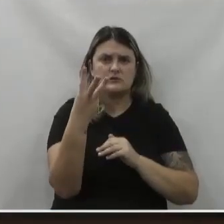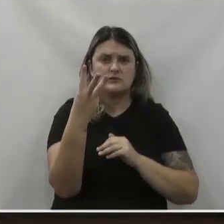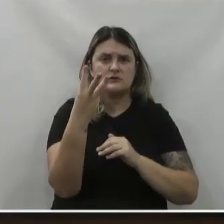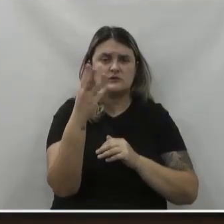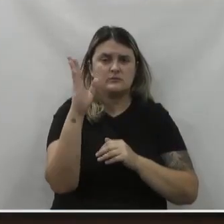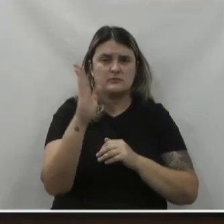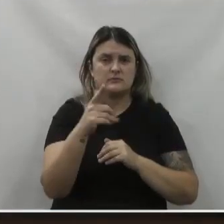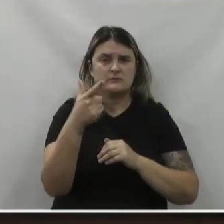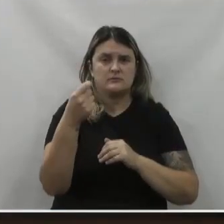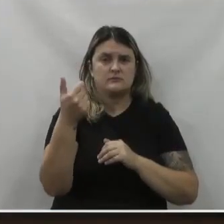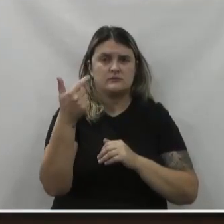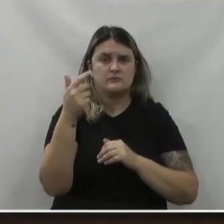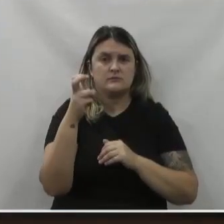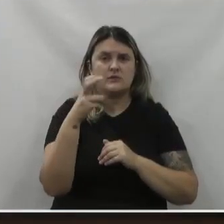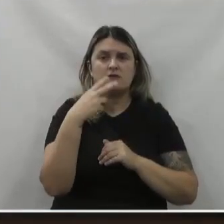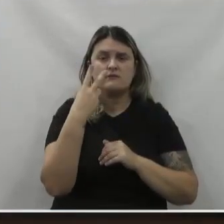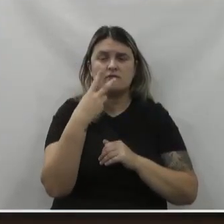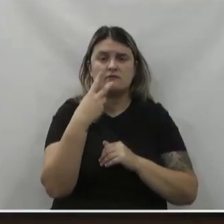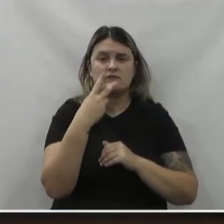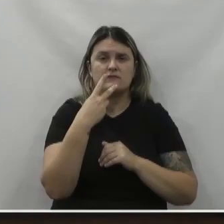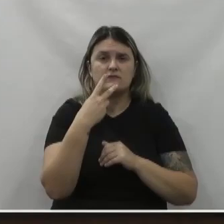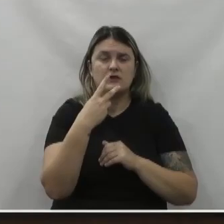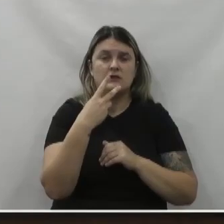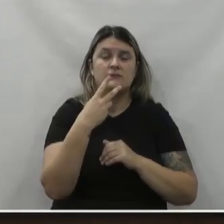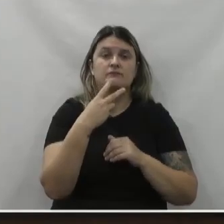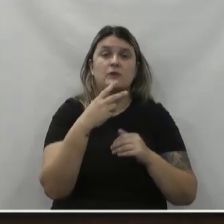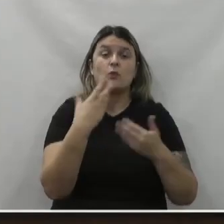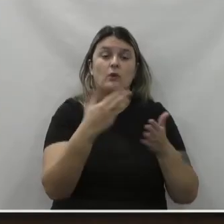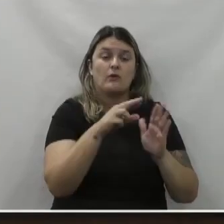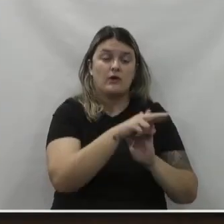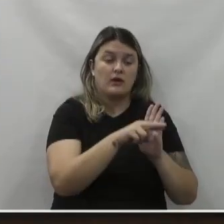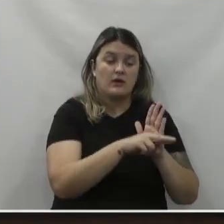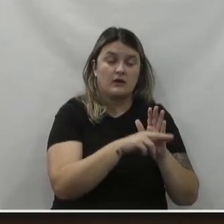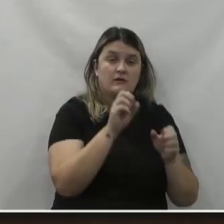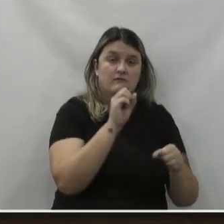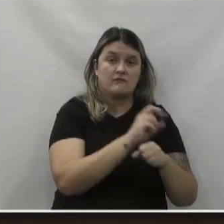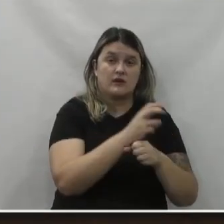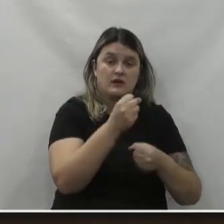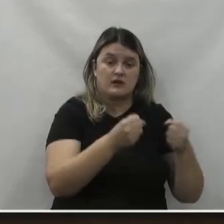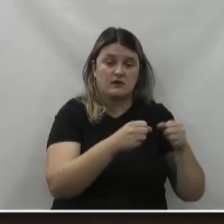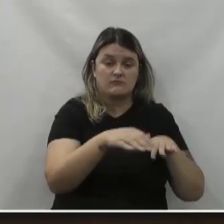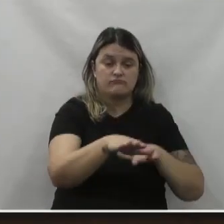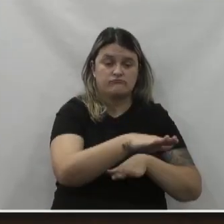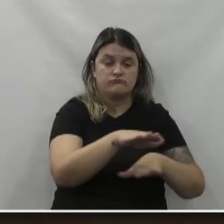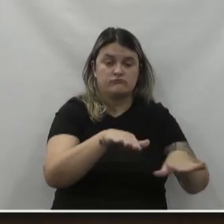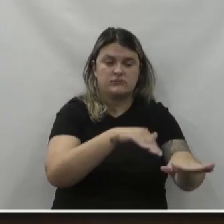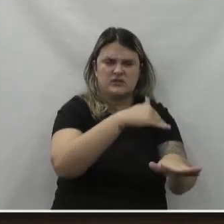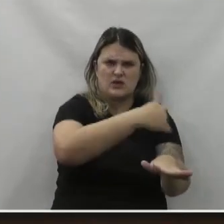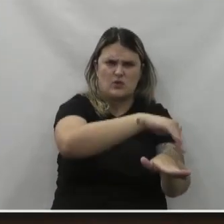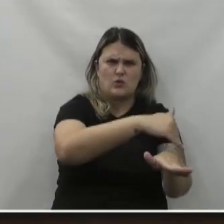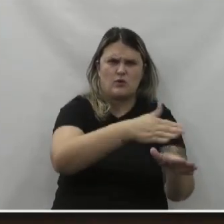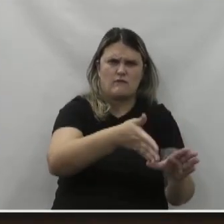4553/2015, a qual dispõe e regulamenta o estacionamento rotativo de veículos de União da Vitória.